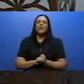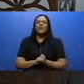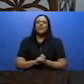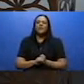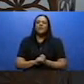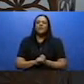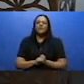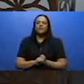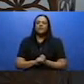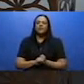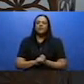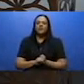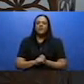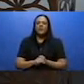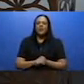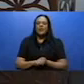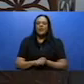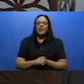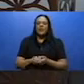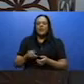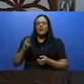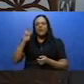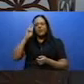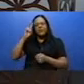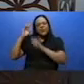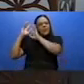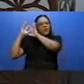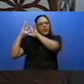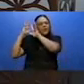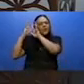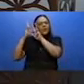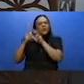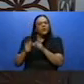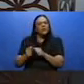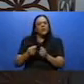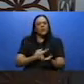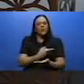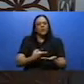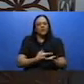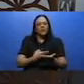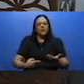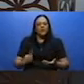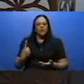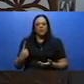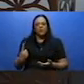Vamos recordar lá na apostila do primeiro ano, do segundo ano.